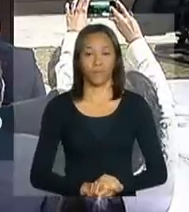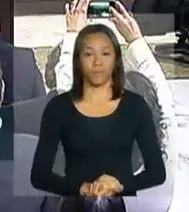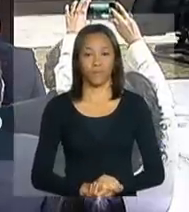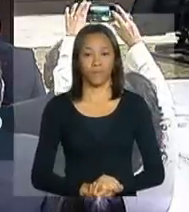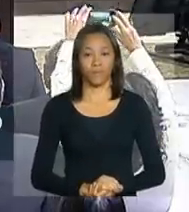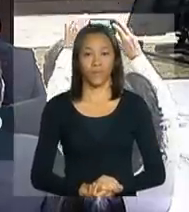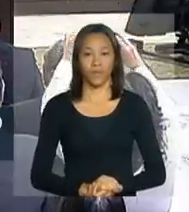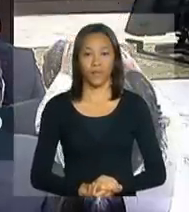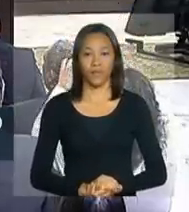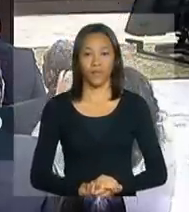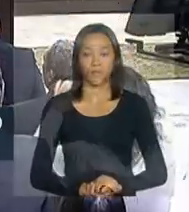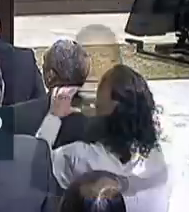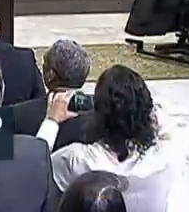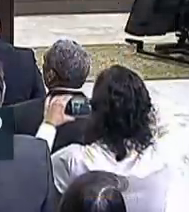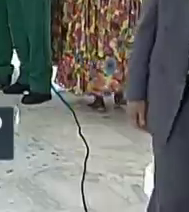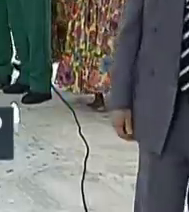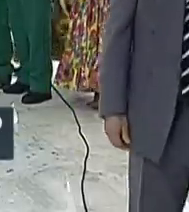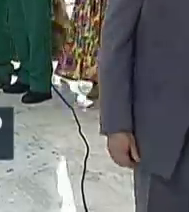brasileiro